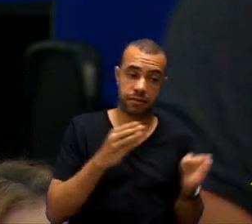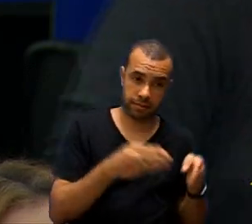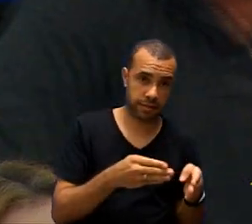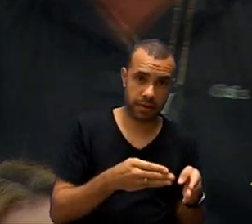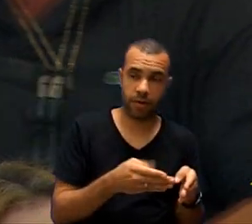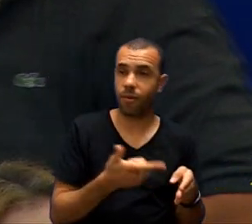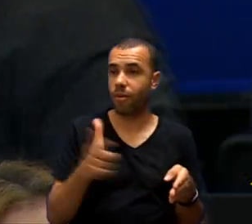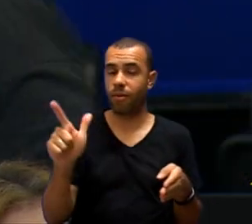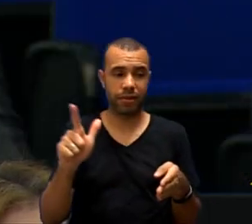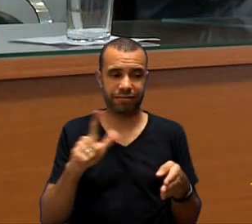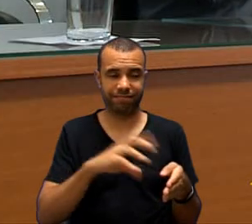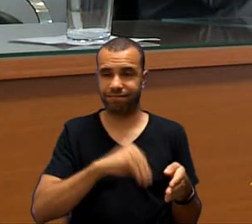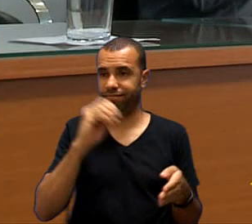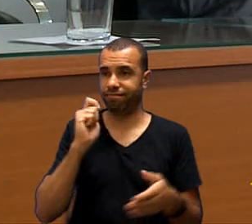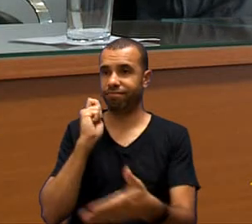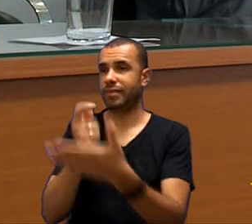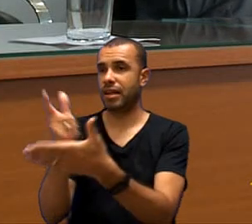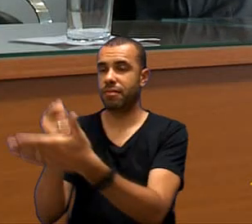Obrigado.